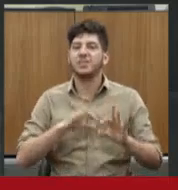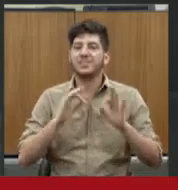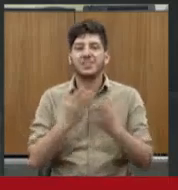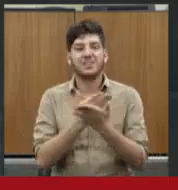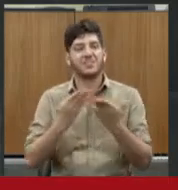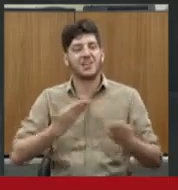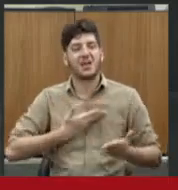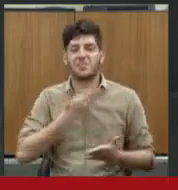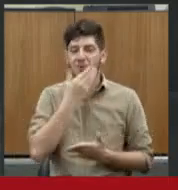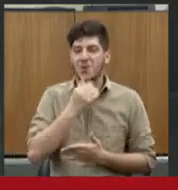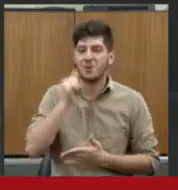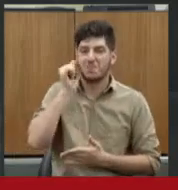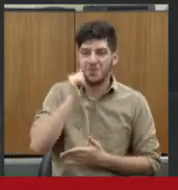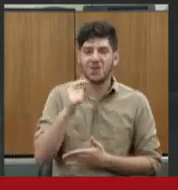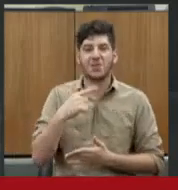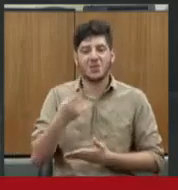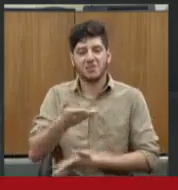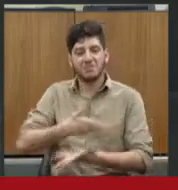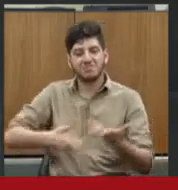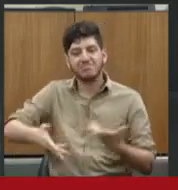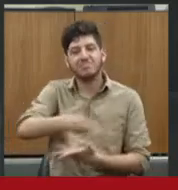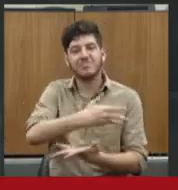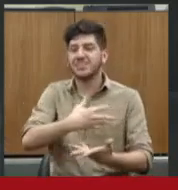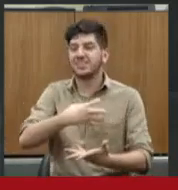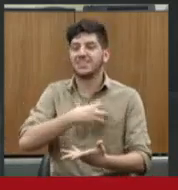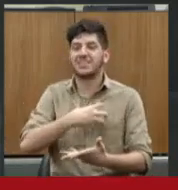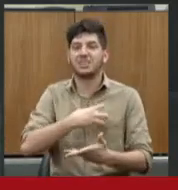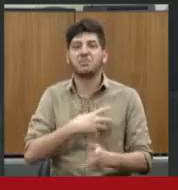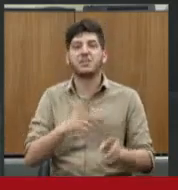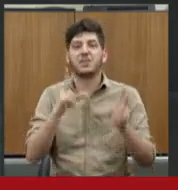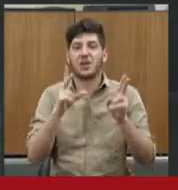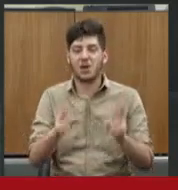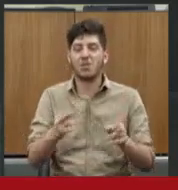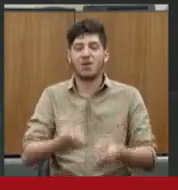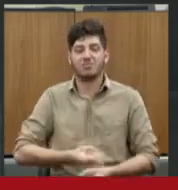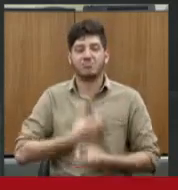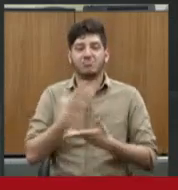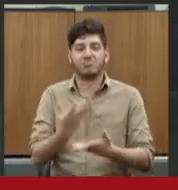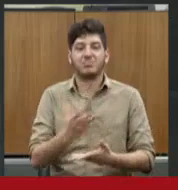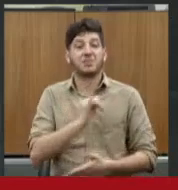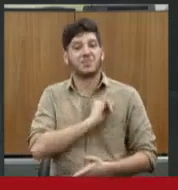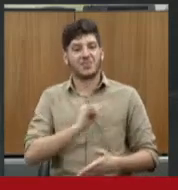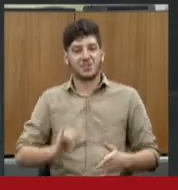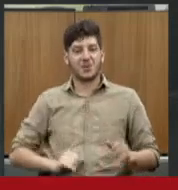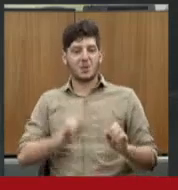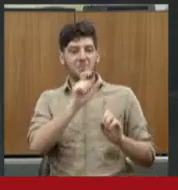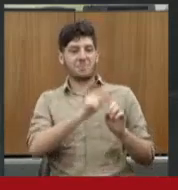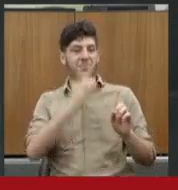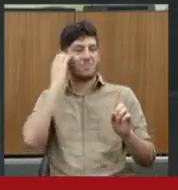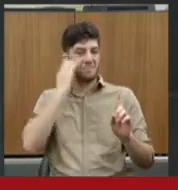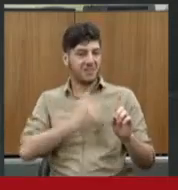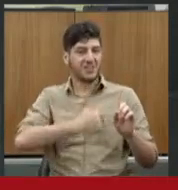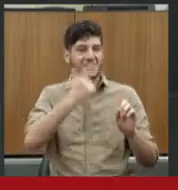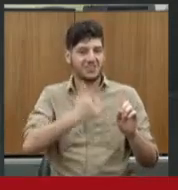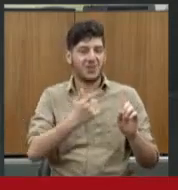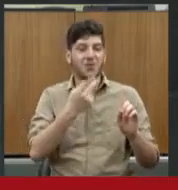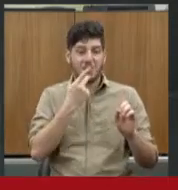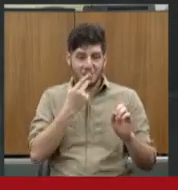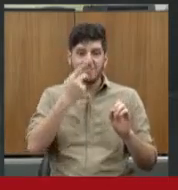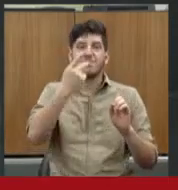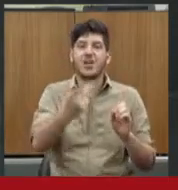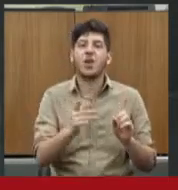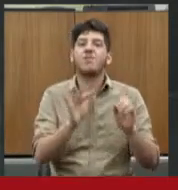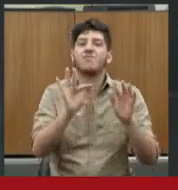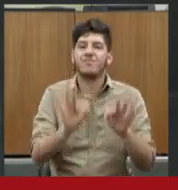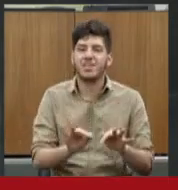amigas, compartilhando o mesmo sentimento manifestado pelo imperador Dom Pedro nas palavras finais do seu discurso